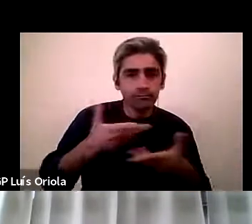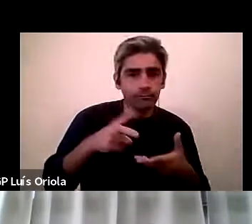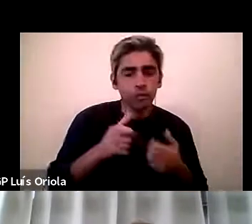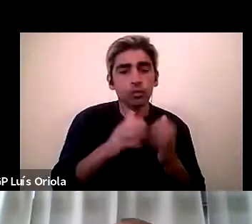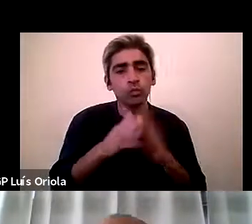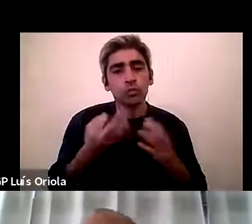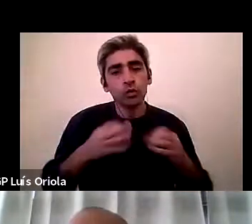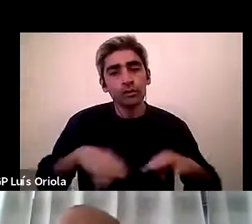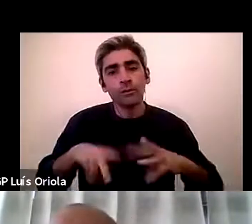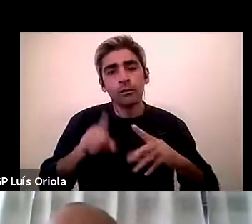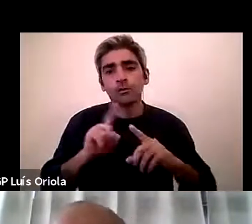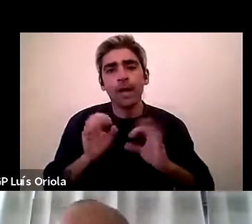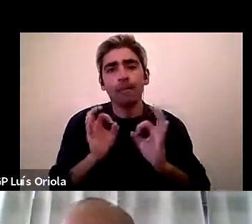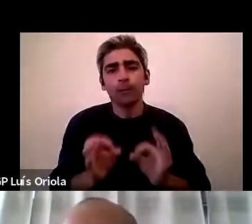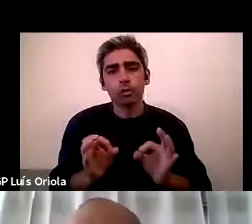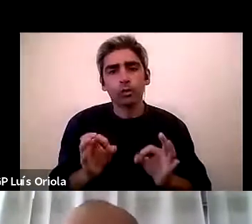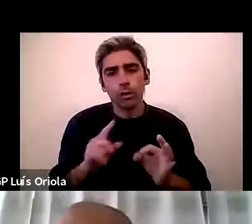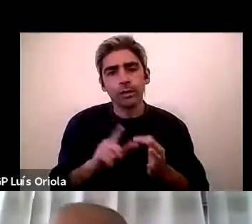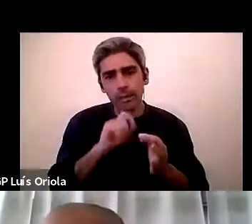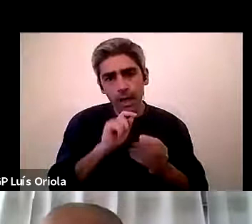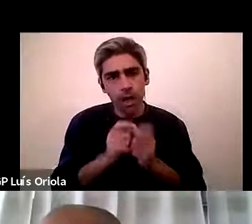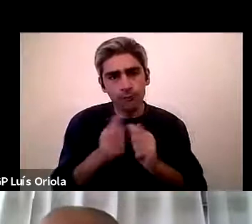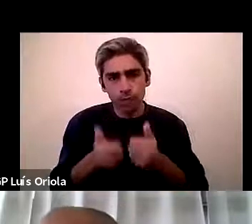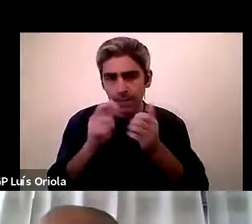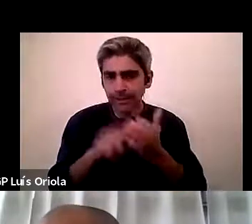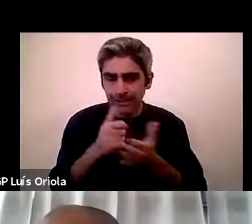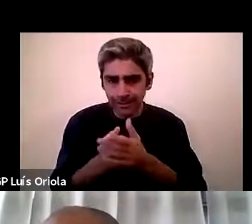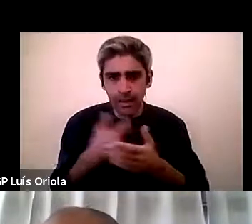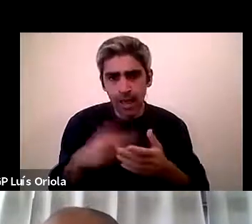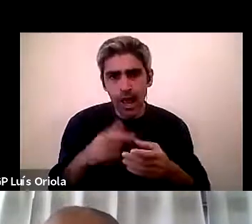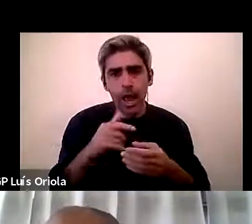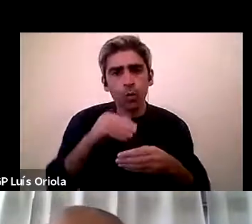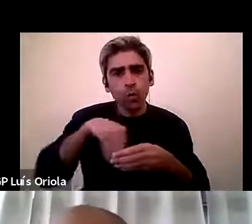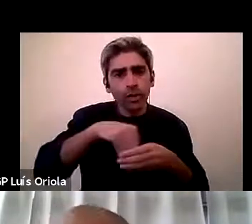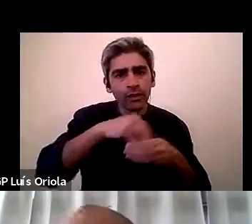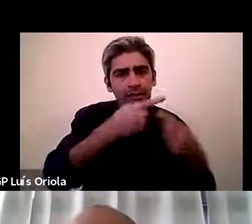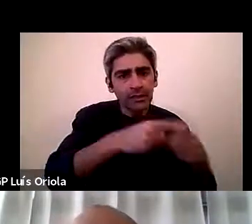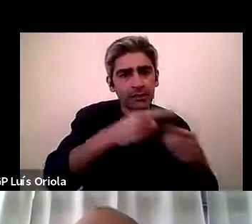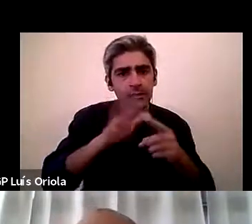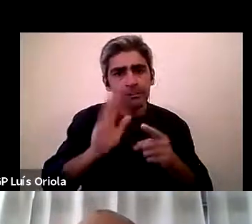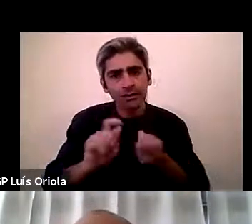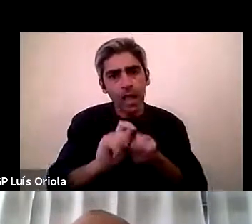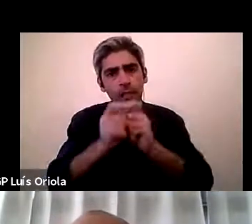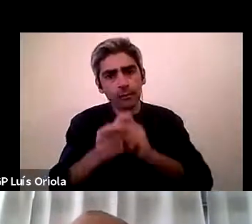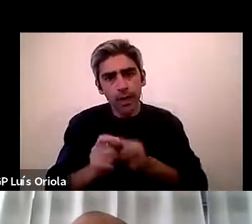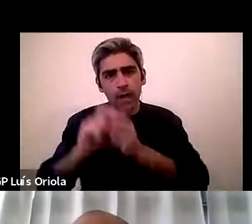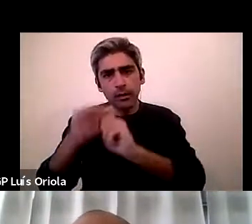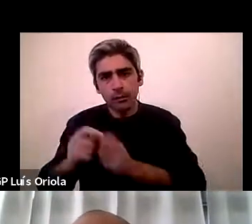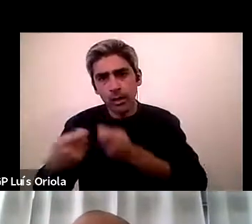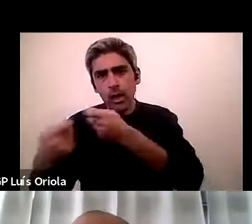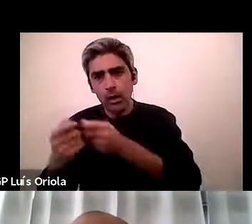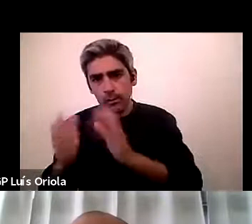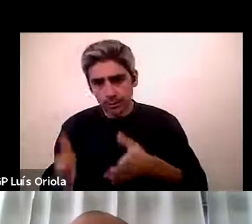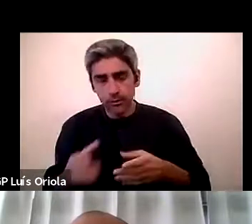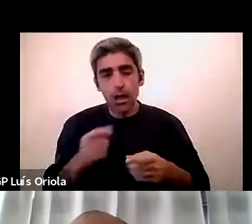que desenvolvemos nunca está pronto. É sempre possível melhorar, há sempre contextos diferentes que precisamos adequar. Portanto, aqueles